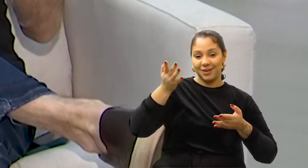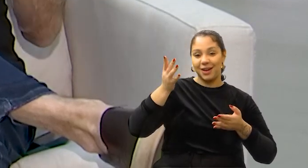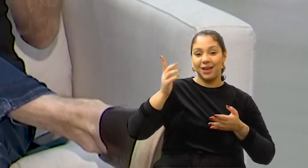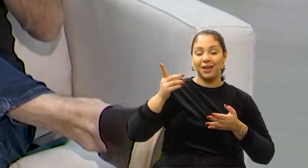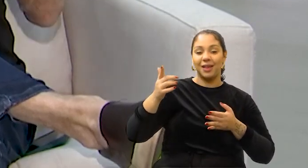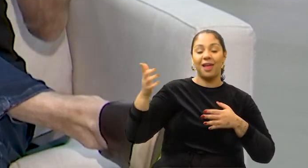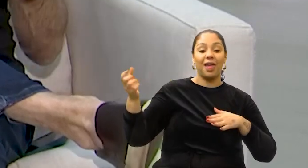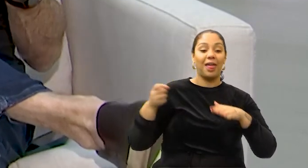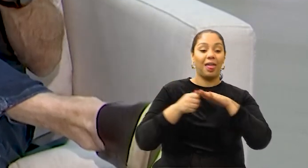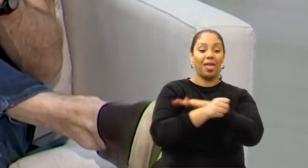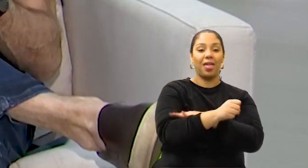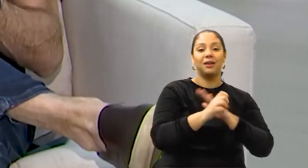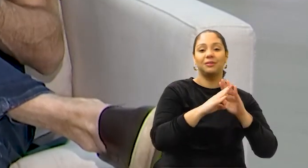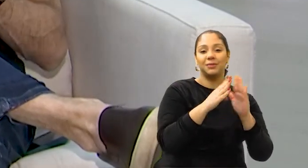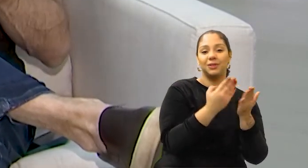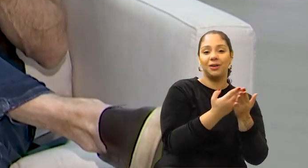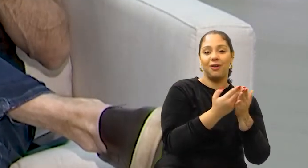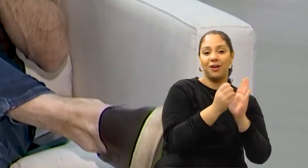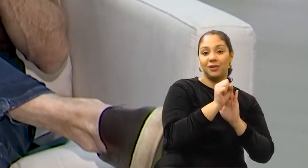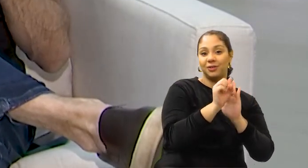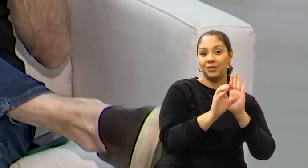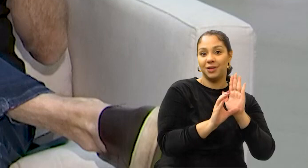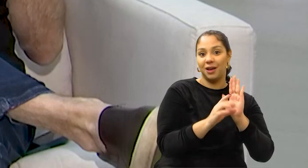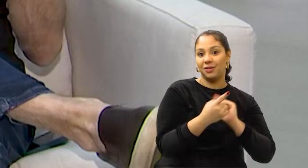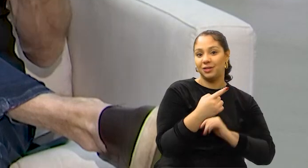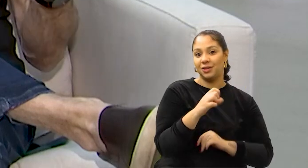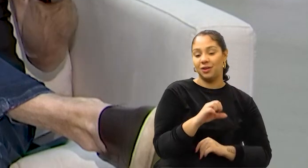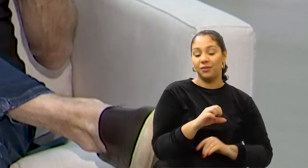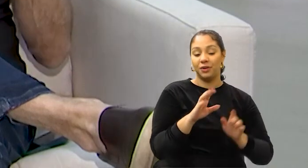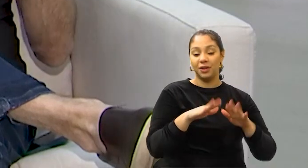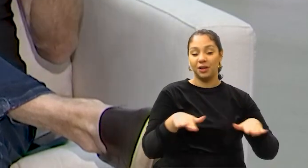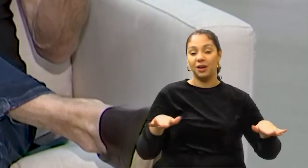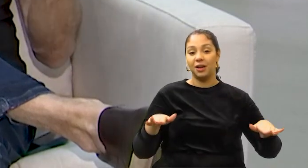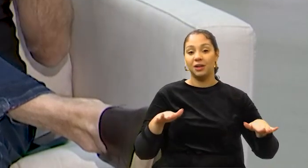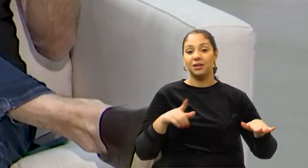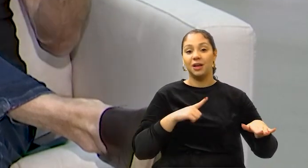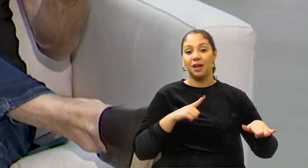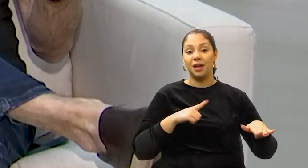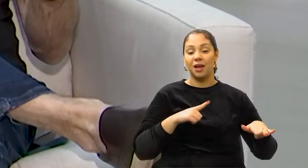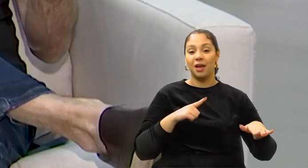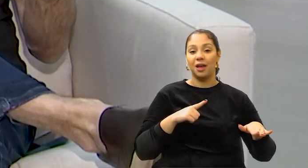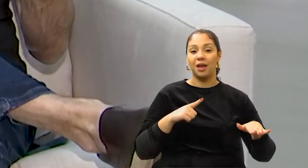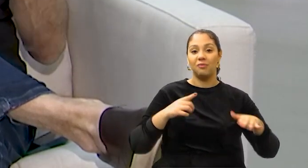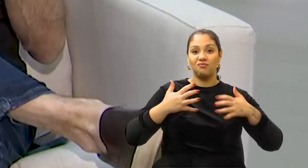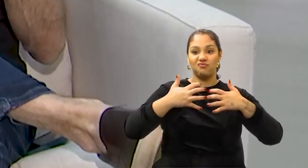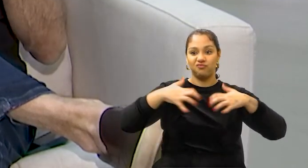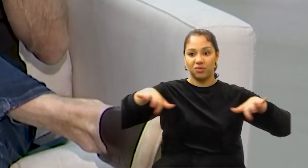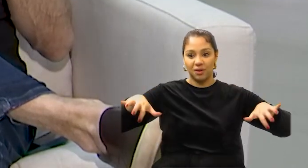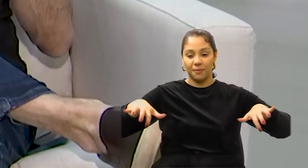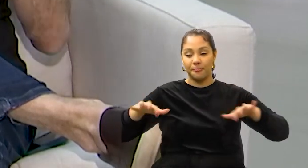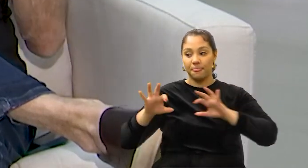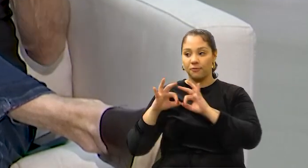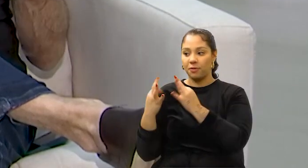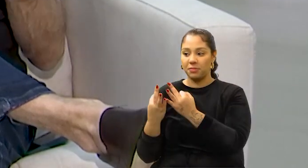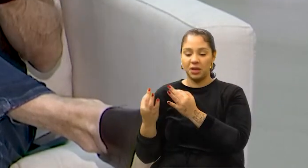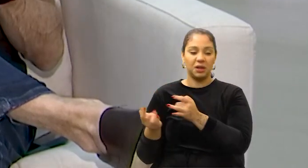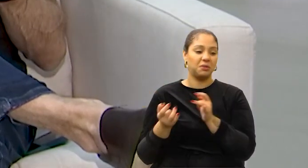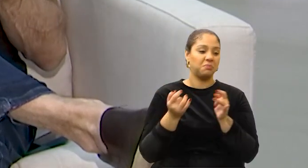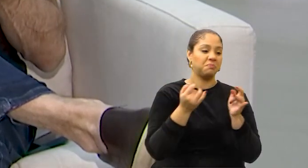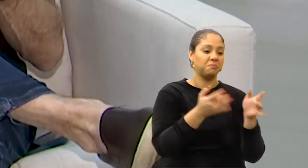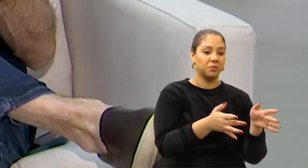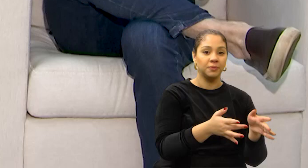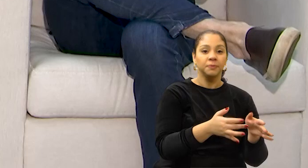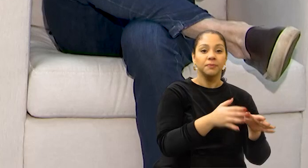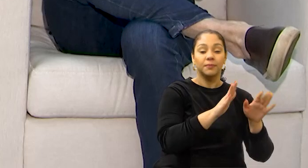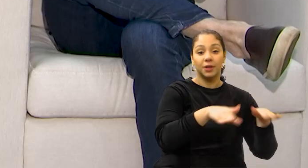a um anterior uma escola do século 19 em que as crianças são deixadas os jovens são deixados da família e tem essa descoberta do